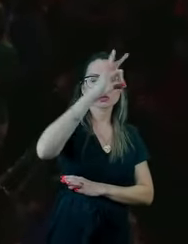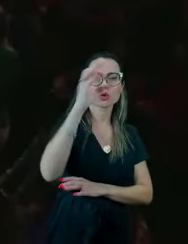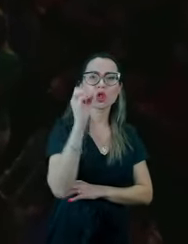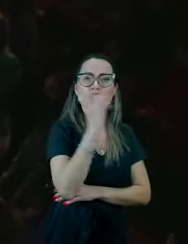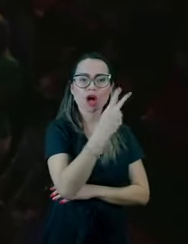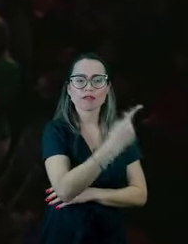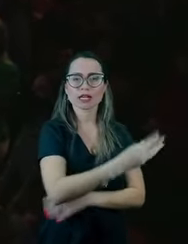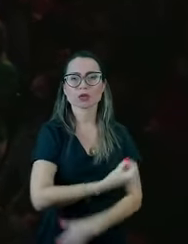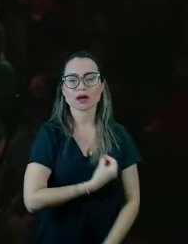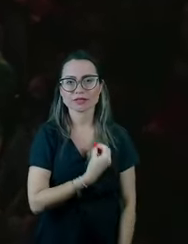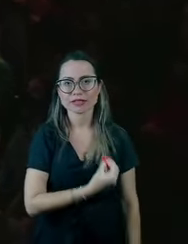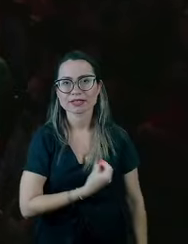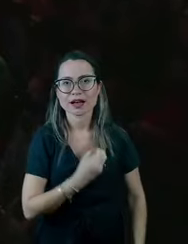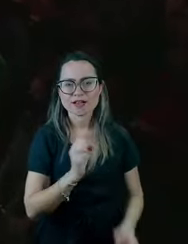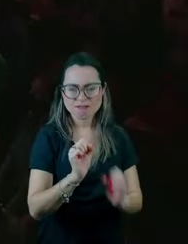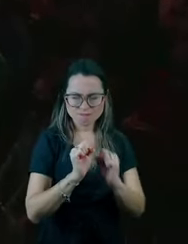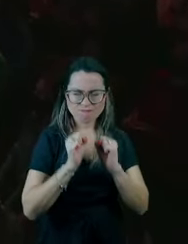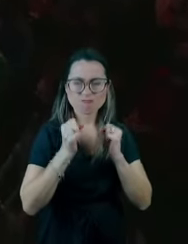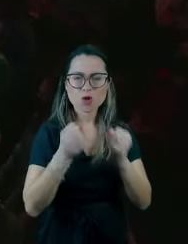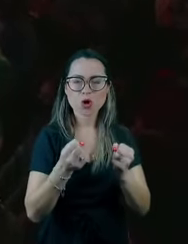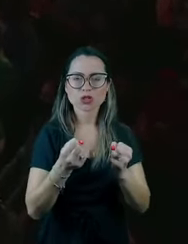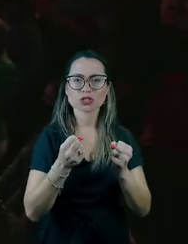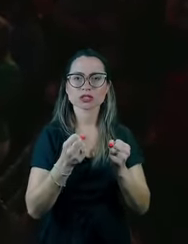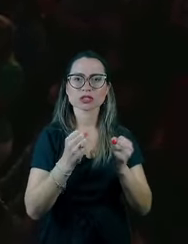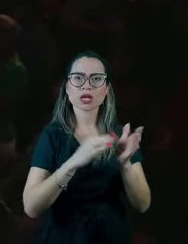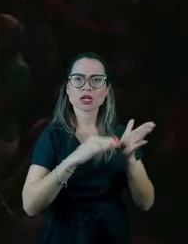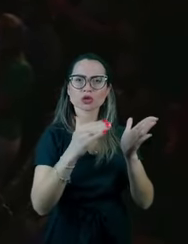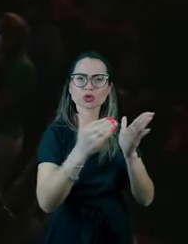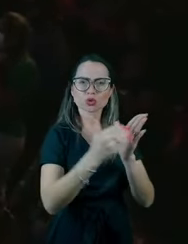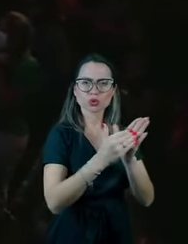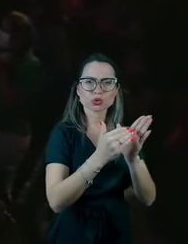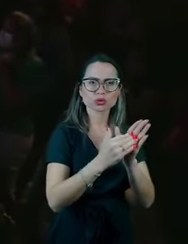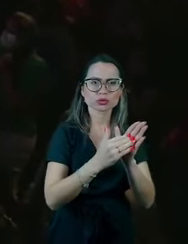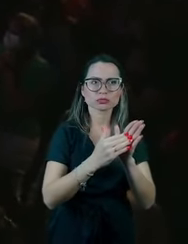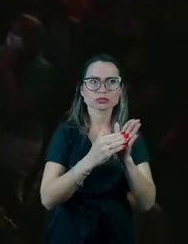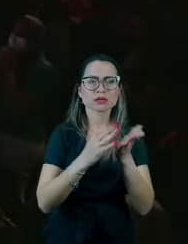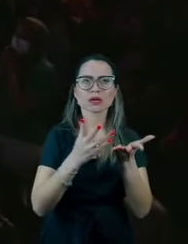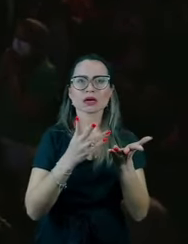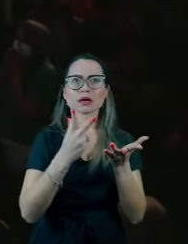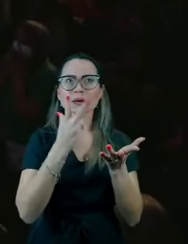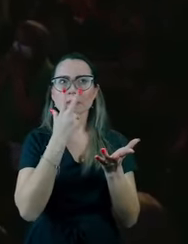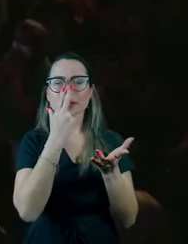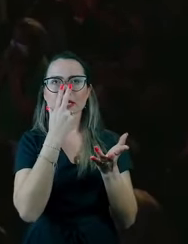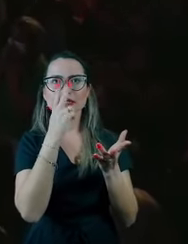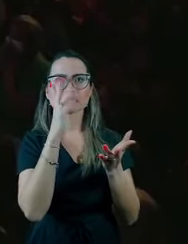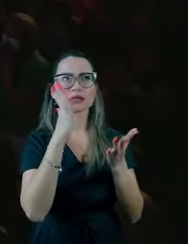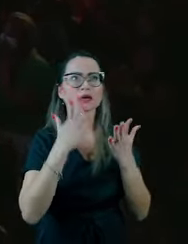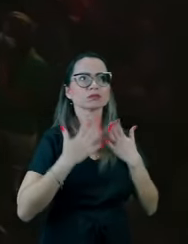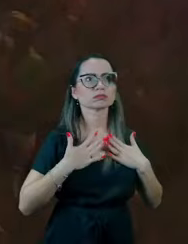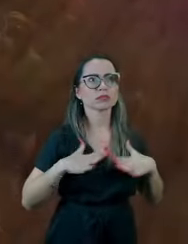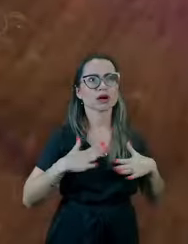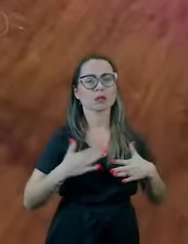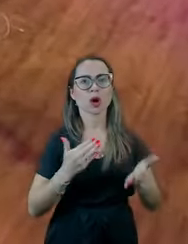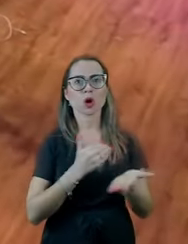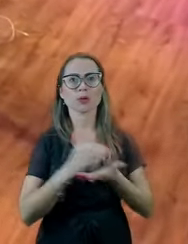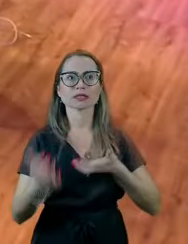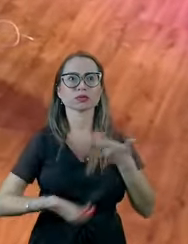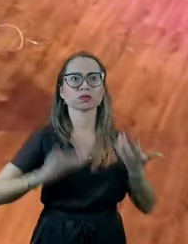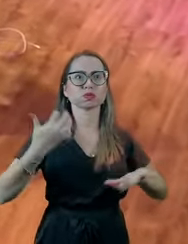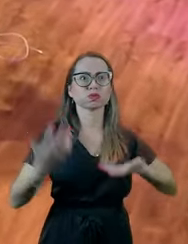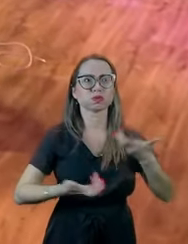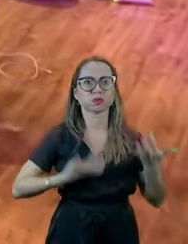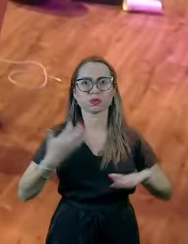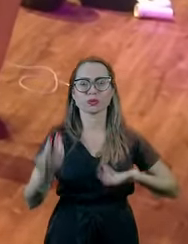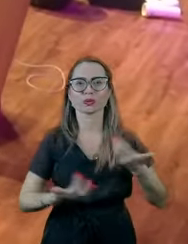sobre a tua vida. Tudo que estava adormecido aí, começa a vir à luz agora. Em nome de Jesus, Senhor, eu encharco a vida